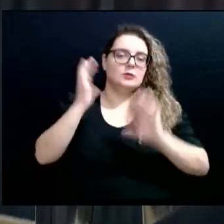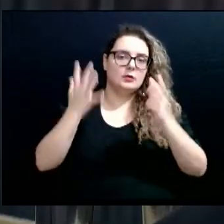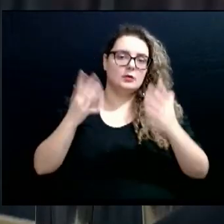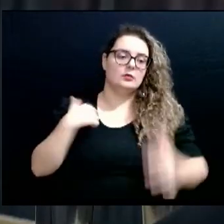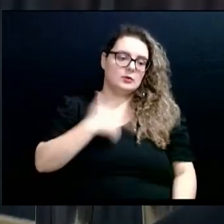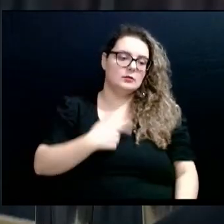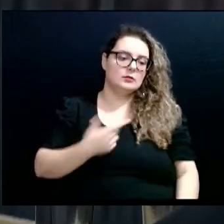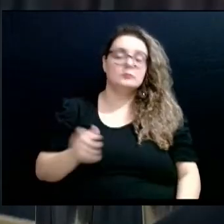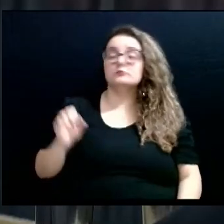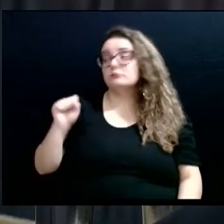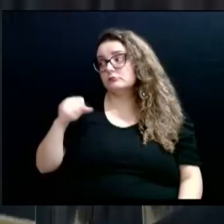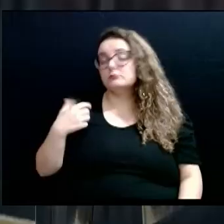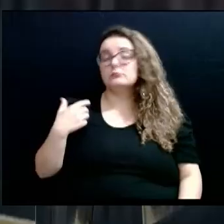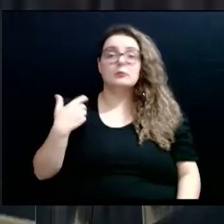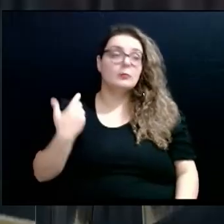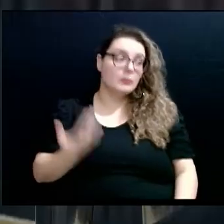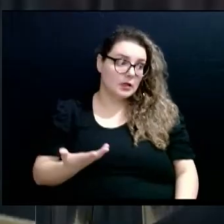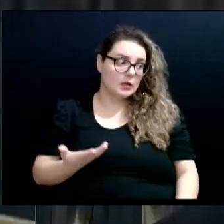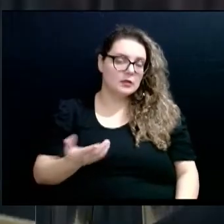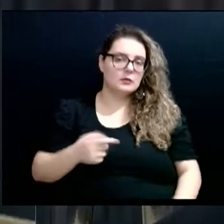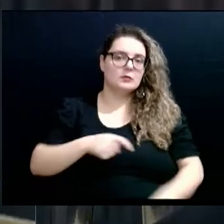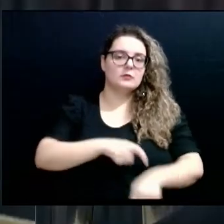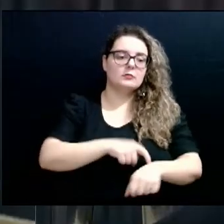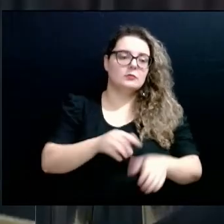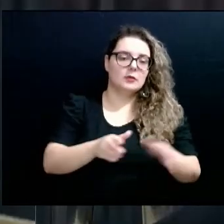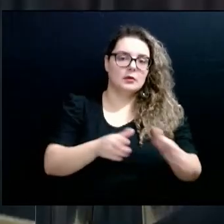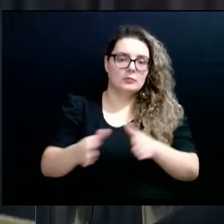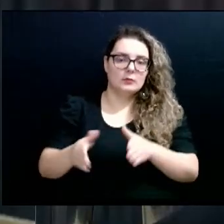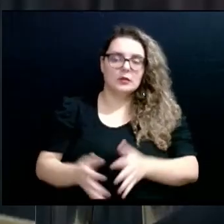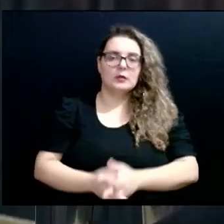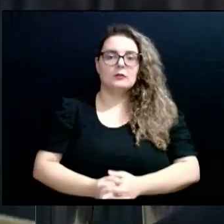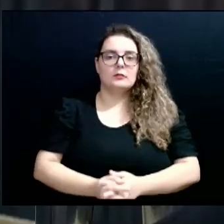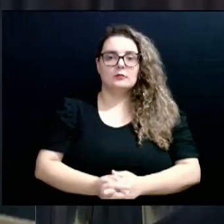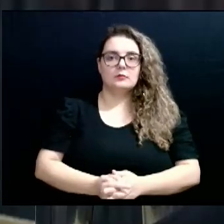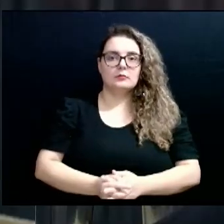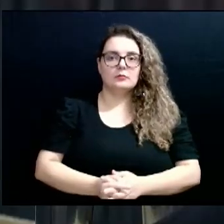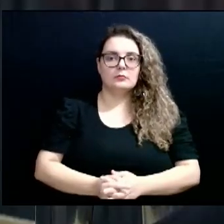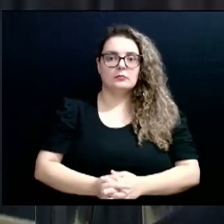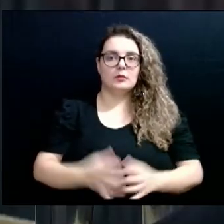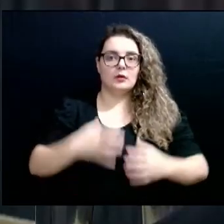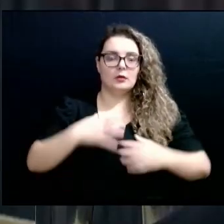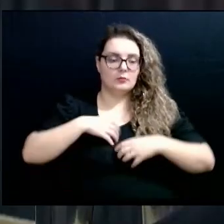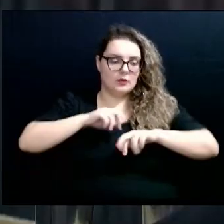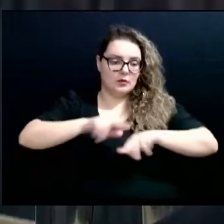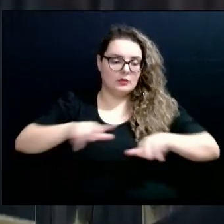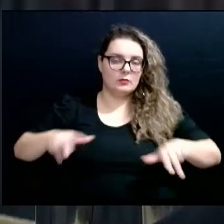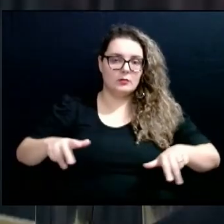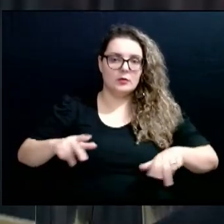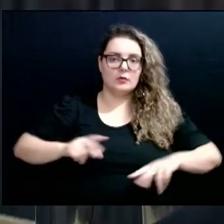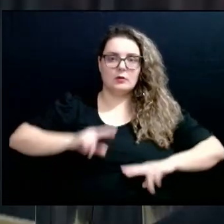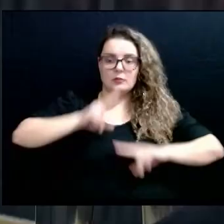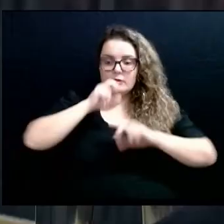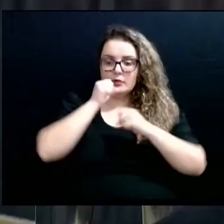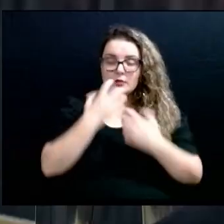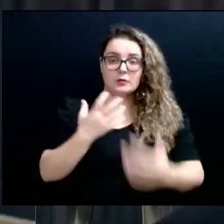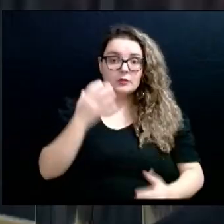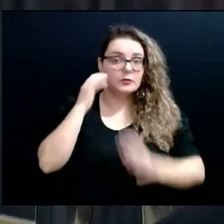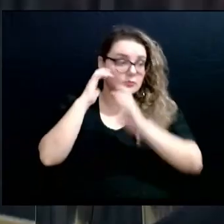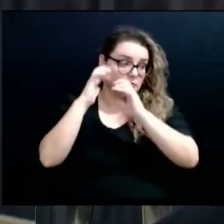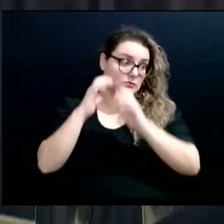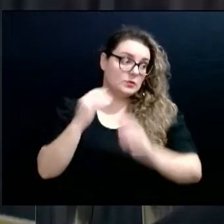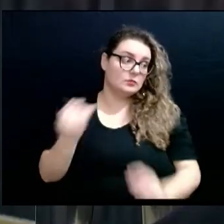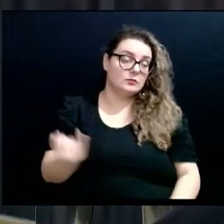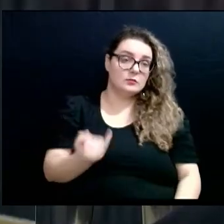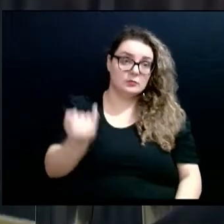Porém, situações que têm uma emoção muito intensa, o cérebro entende que são mais importantes. Então